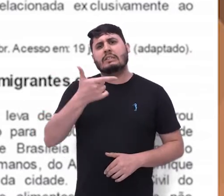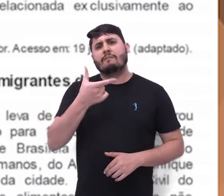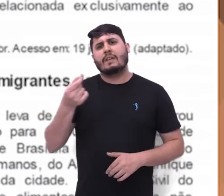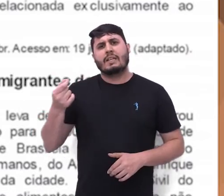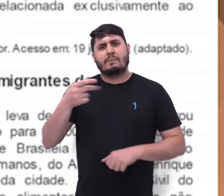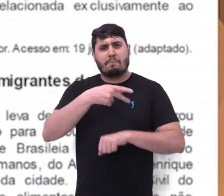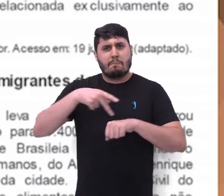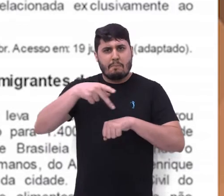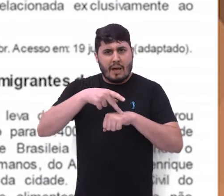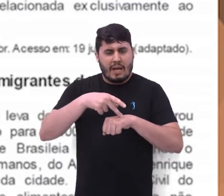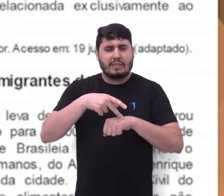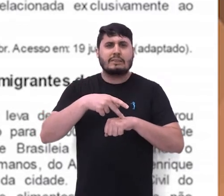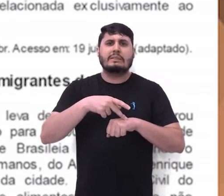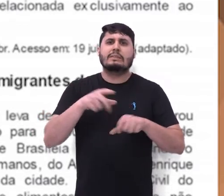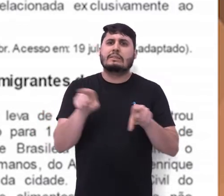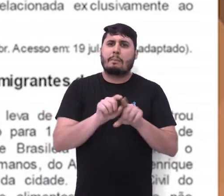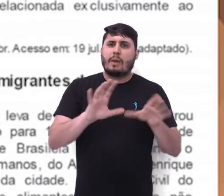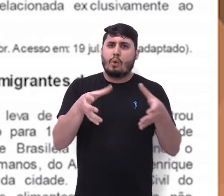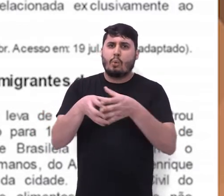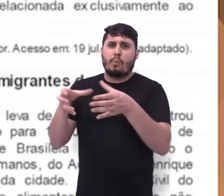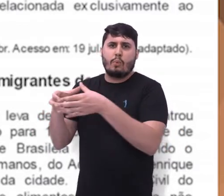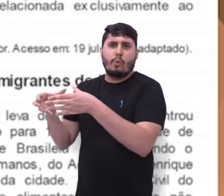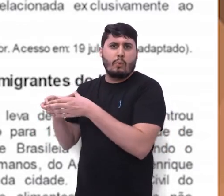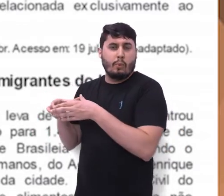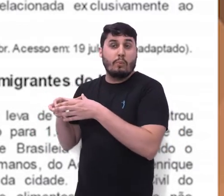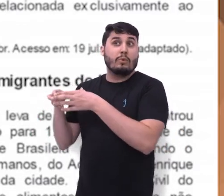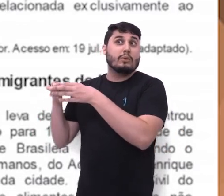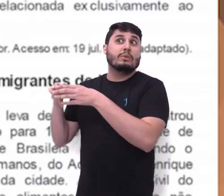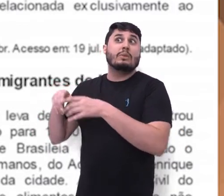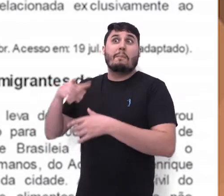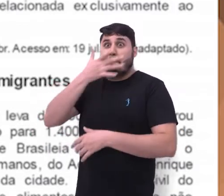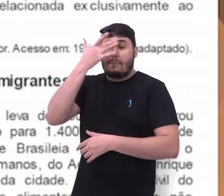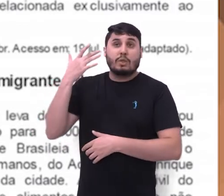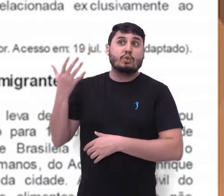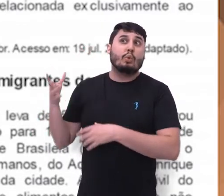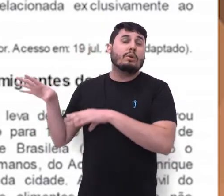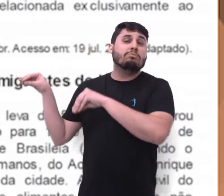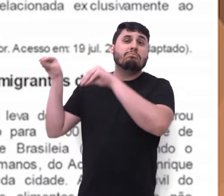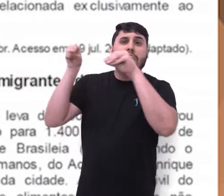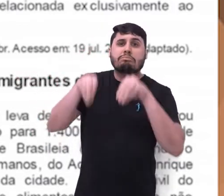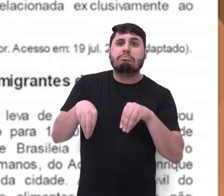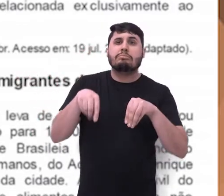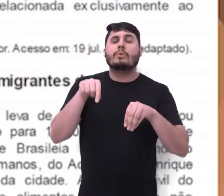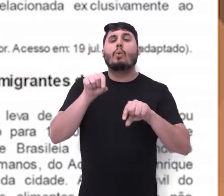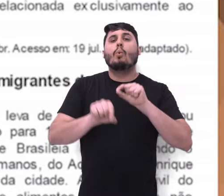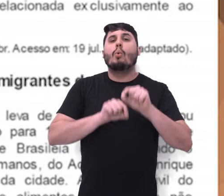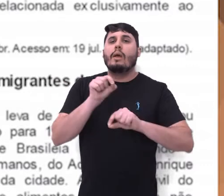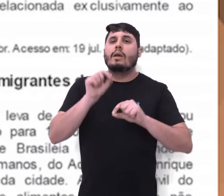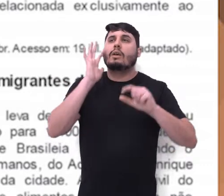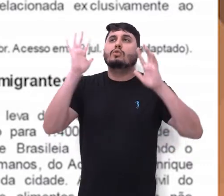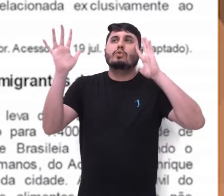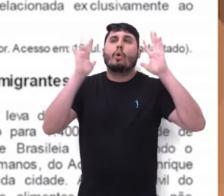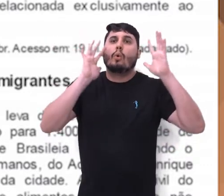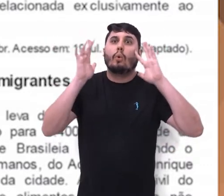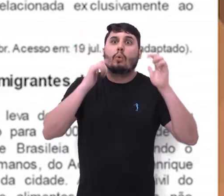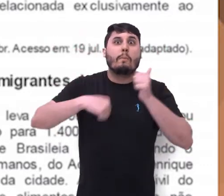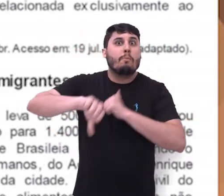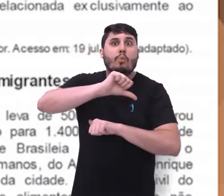nacionalidades e etnias chegaram com o sonho de fazer a América e acabaram